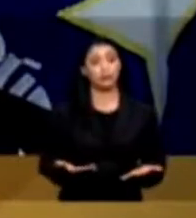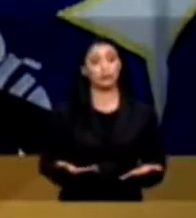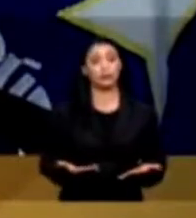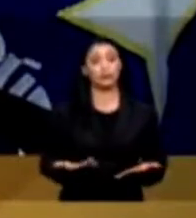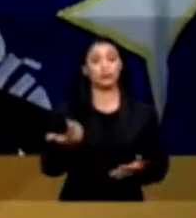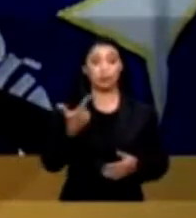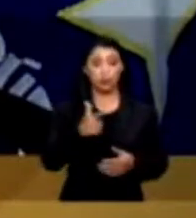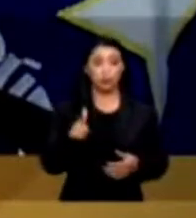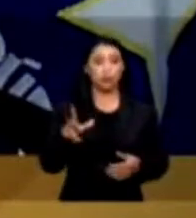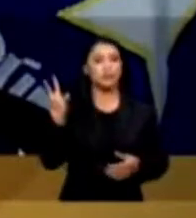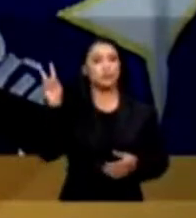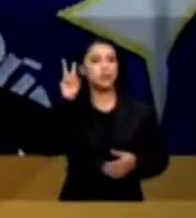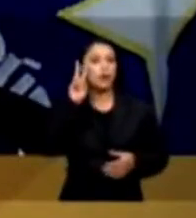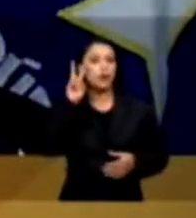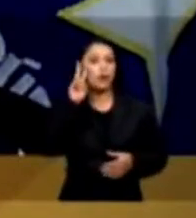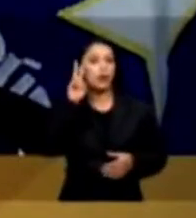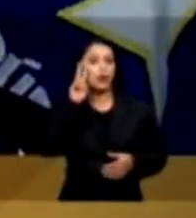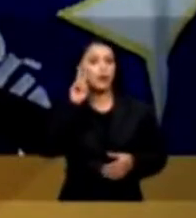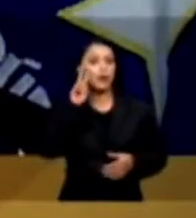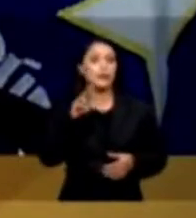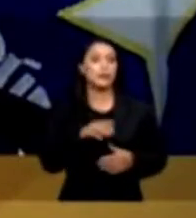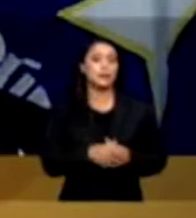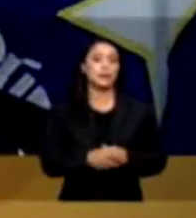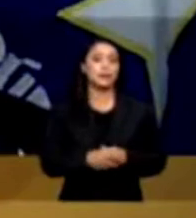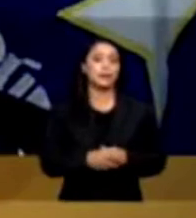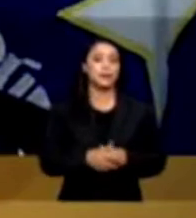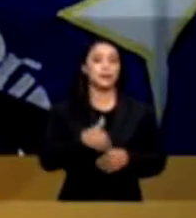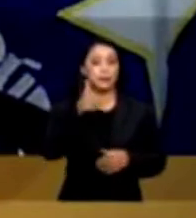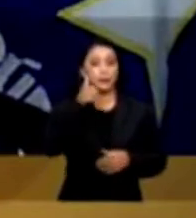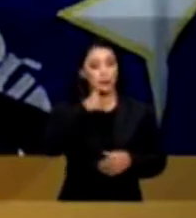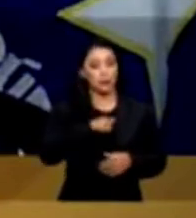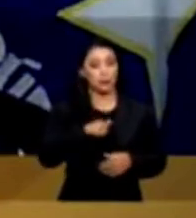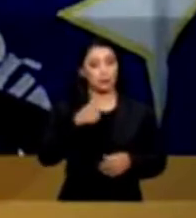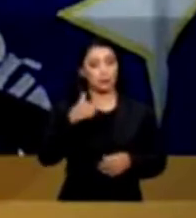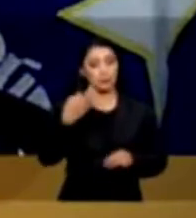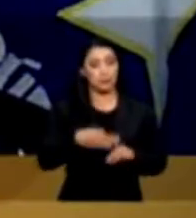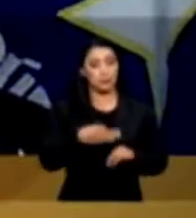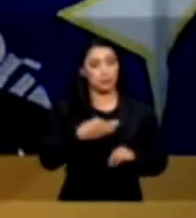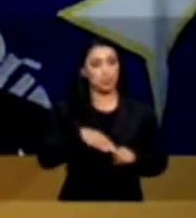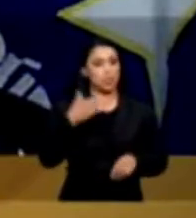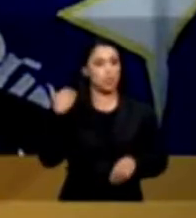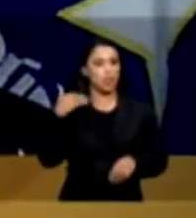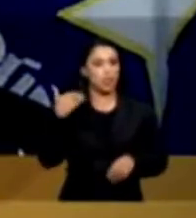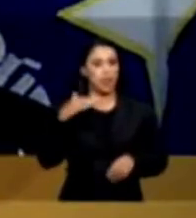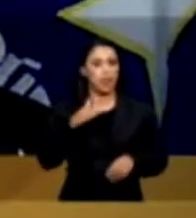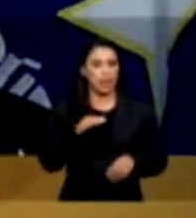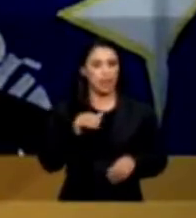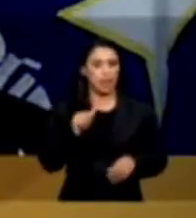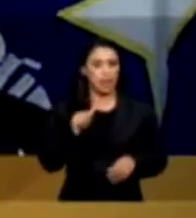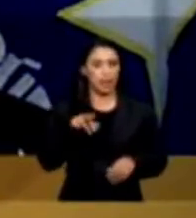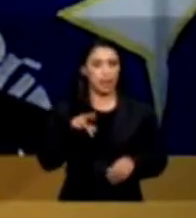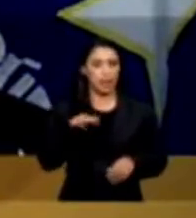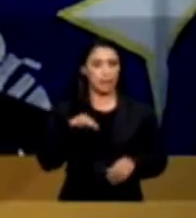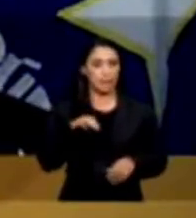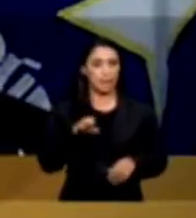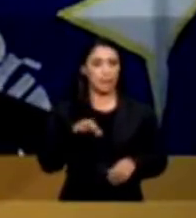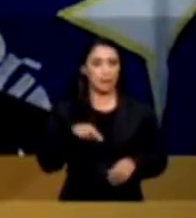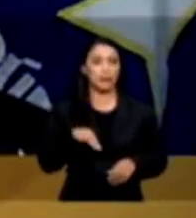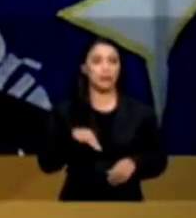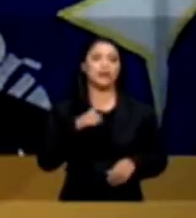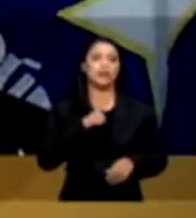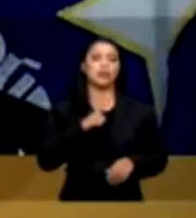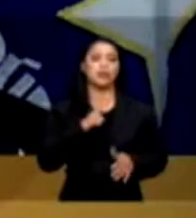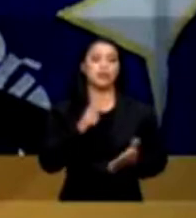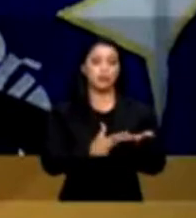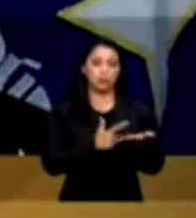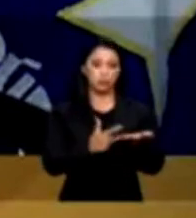uma vez, relembro a doutrina da ministra e professora Carmen Lúcia, que coordenou uma das mais representativas